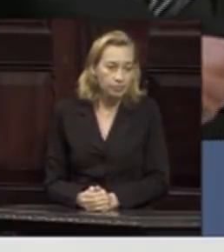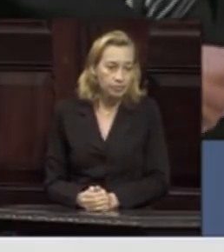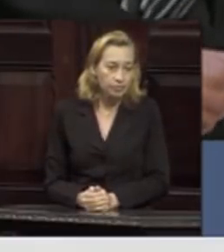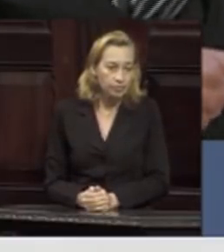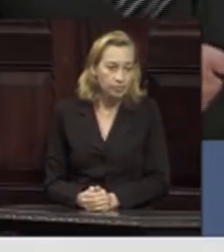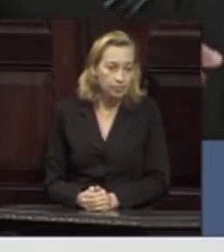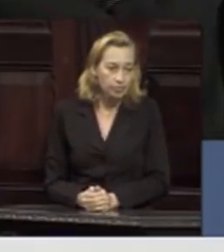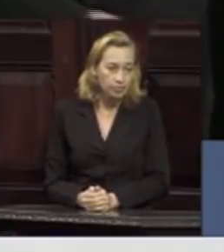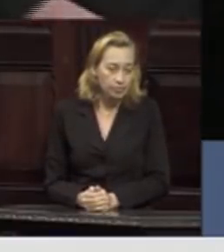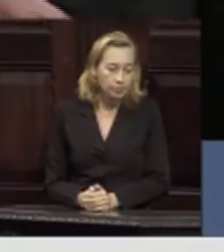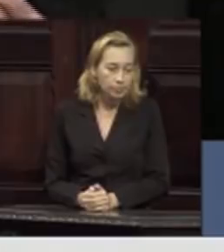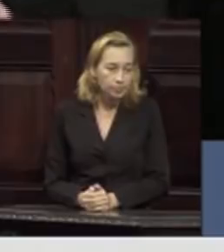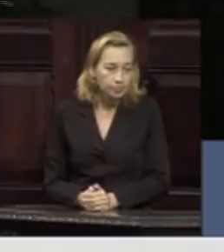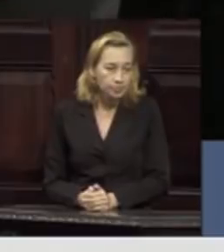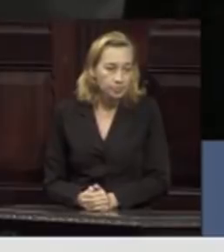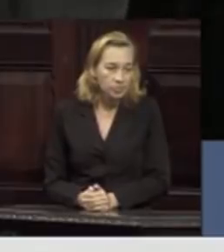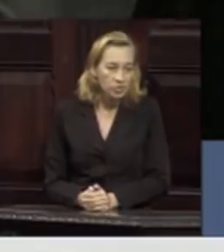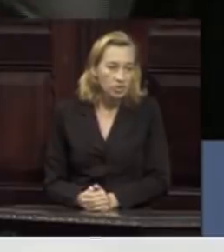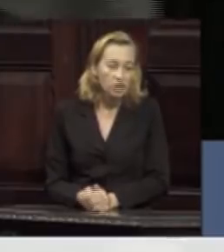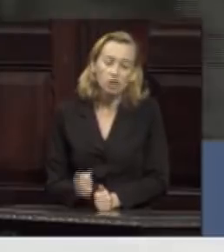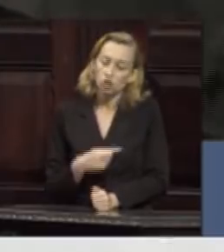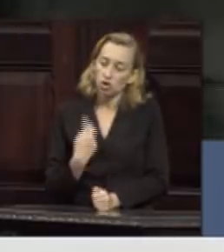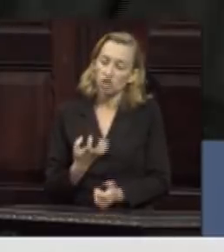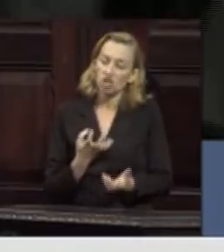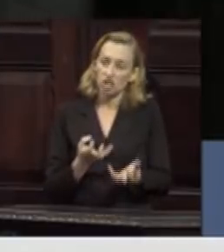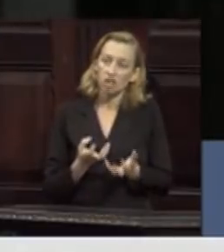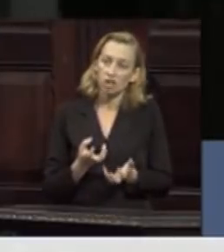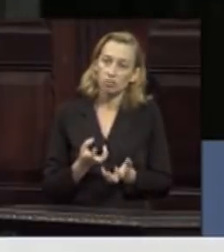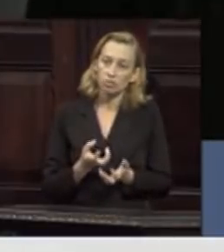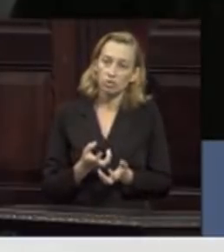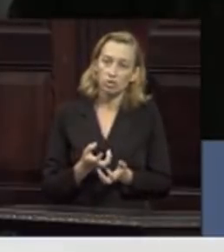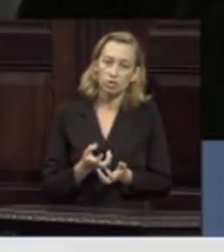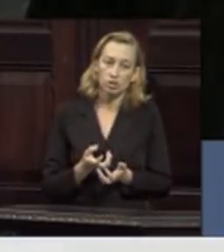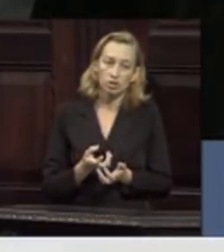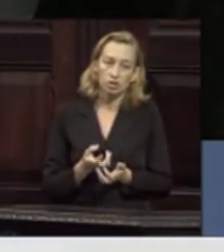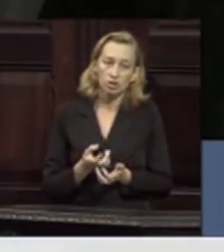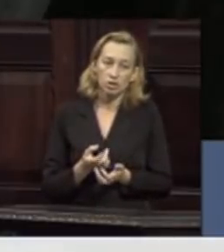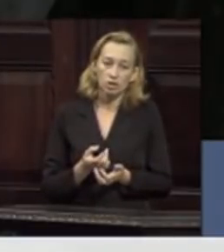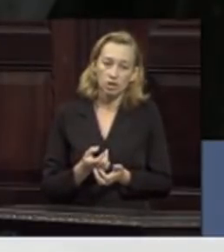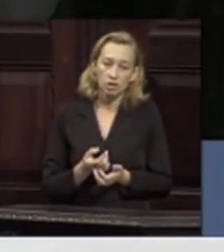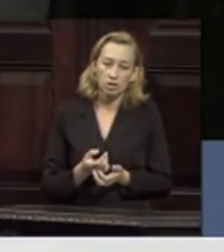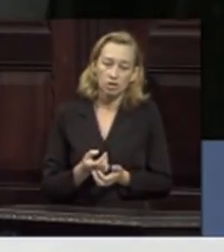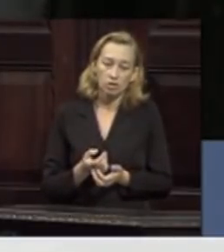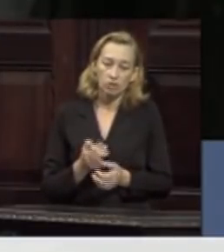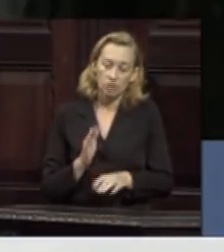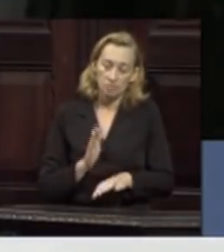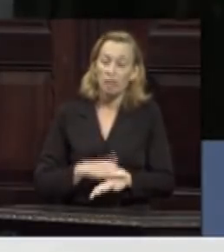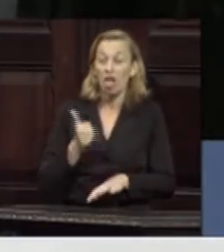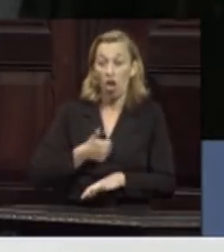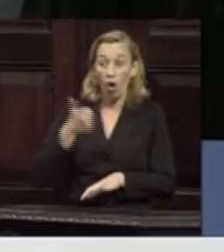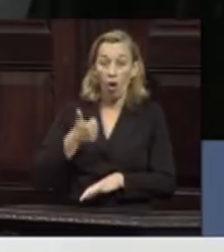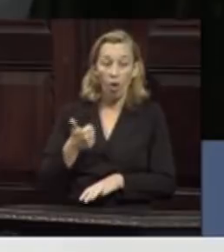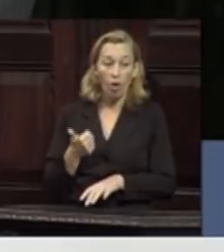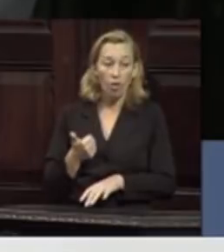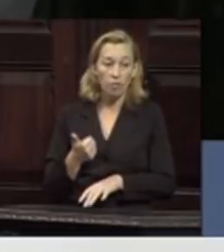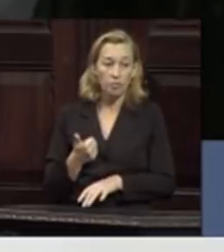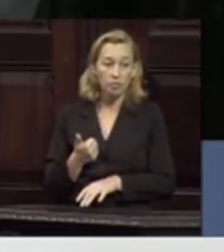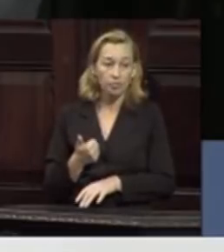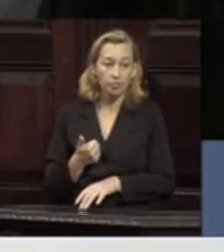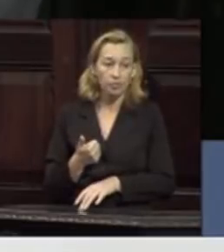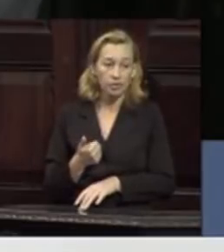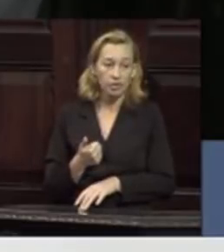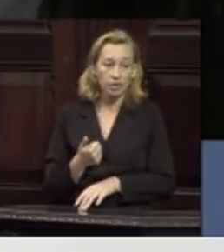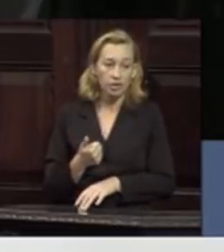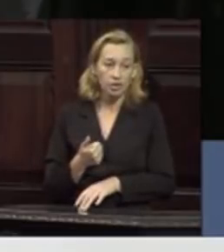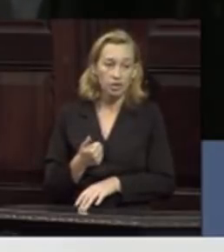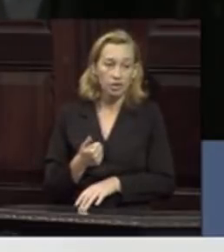Não foi o ideal, porque nós queríamos que os duodécimos fossem implementados de forma imediata, e acabamos tendo que ter